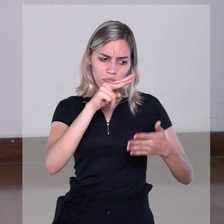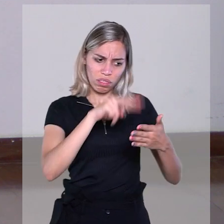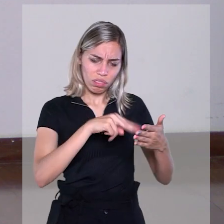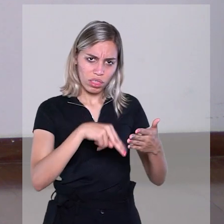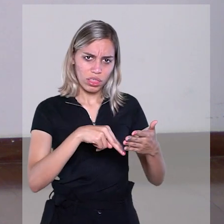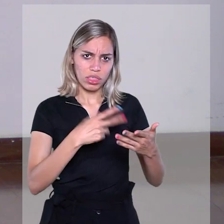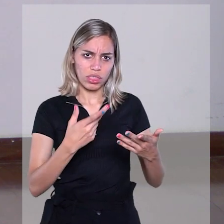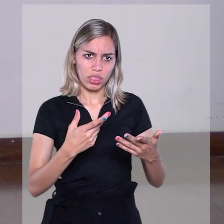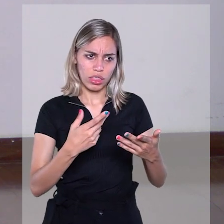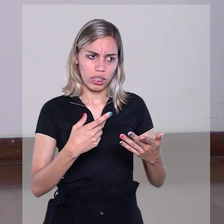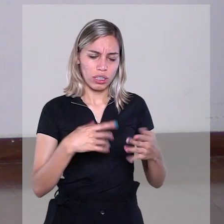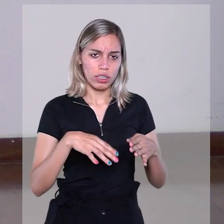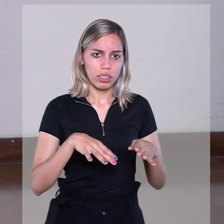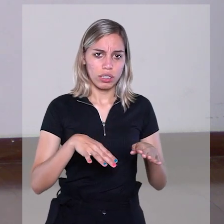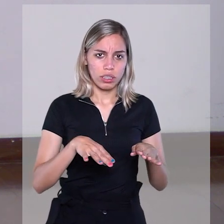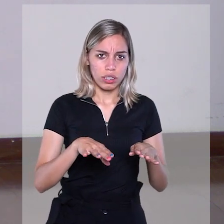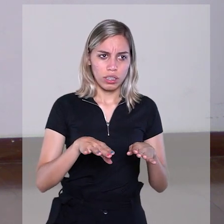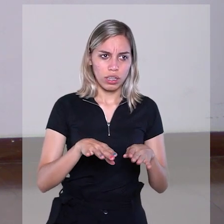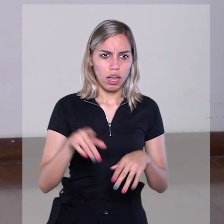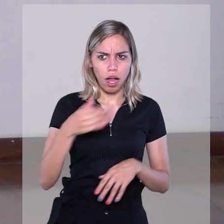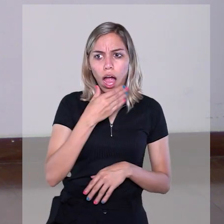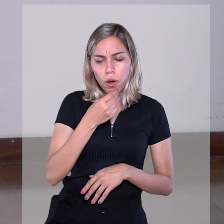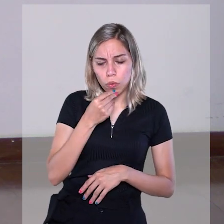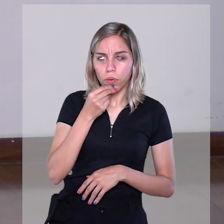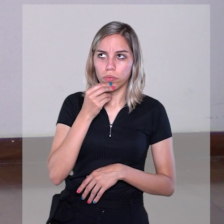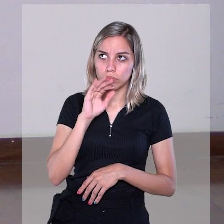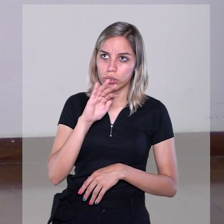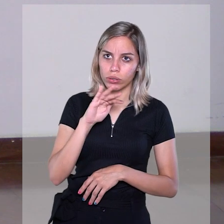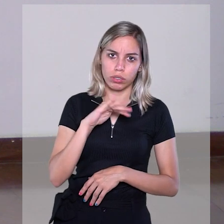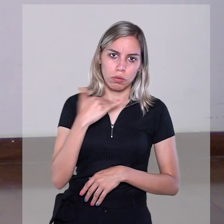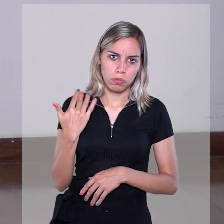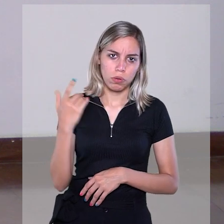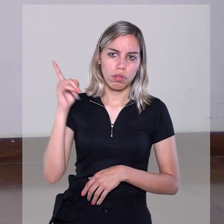morre em Leopoldina, interior de Minas,